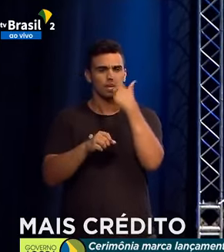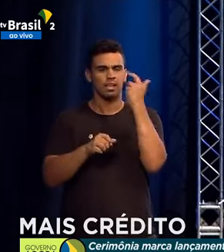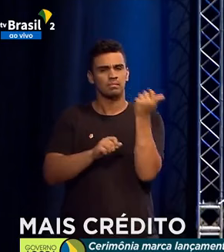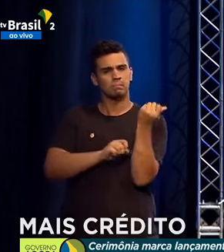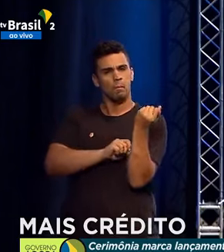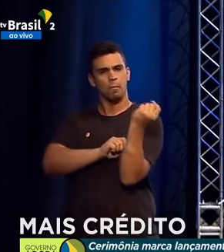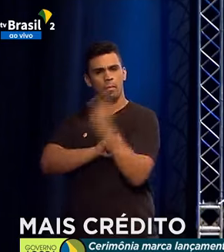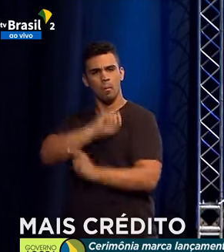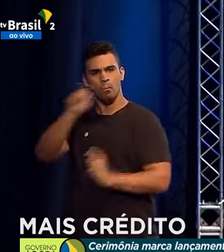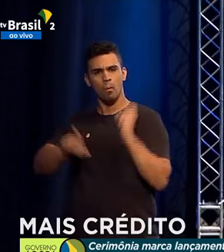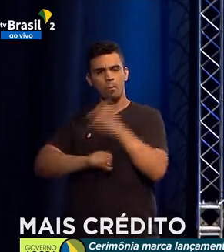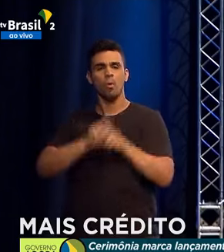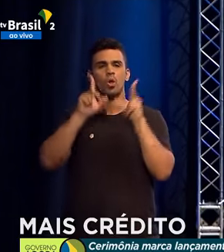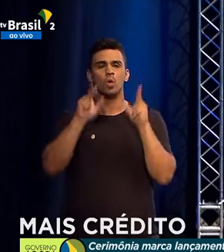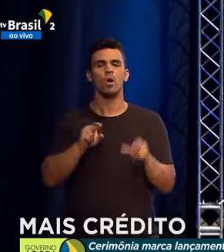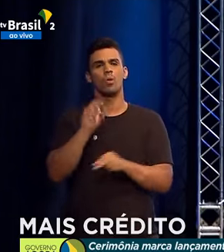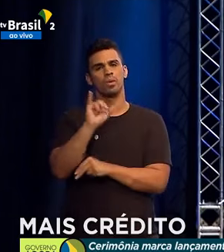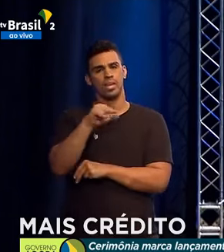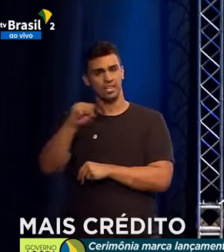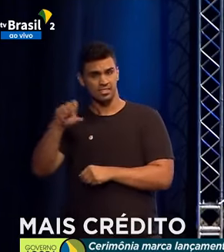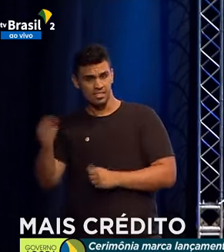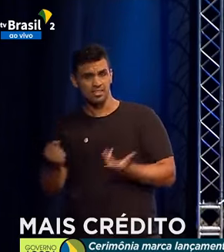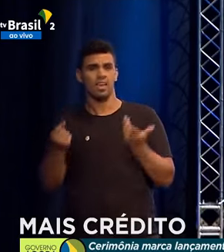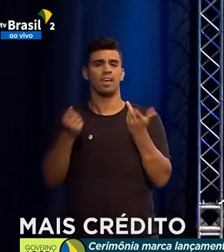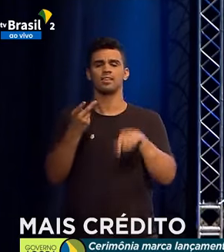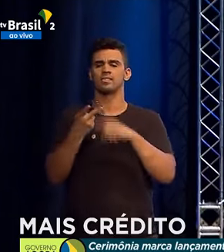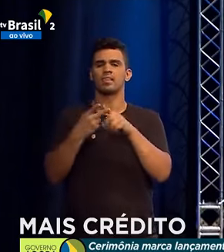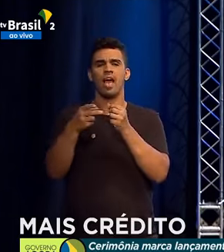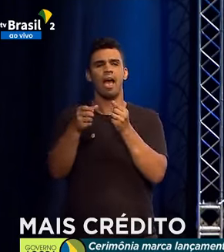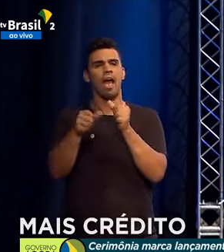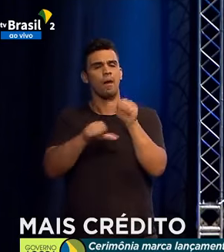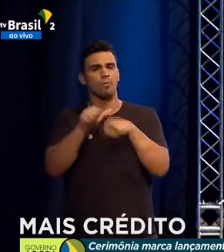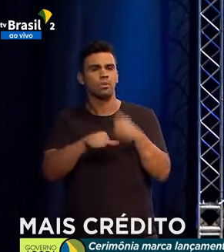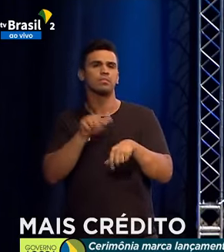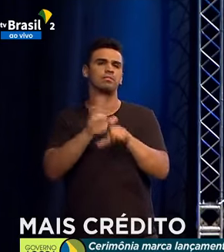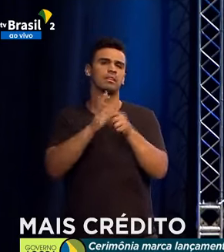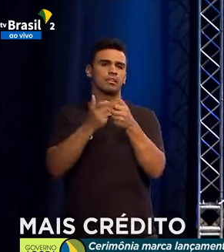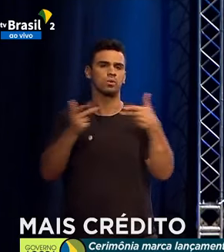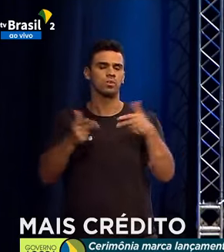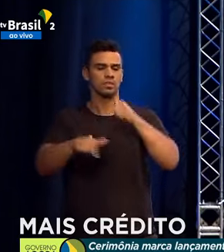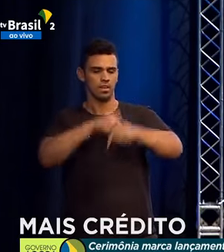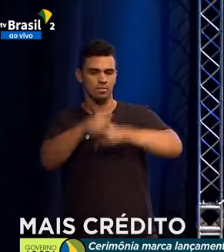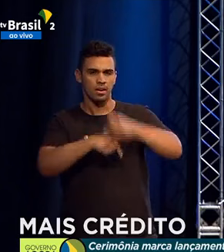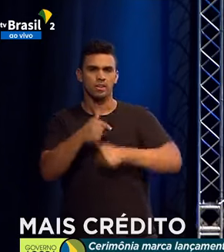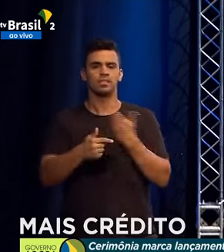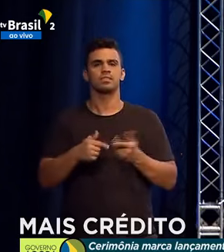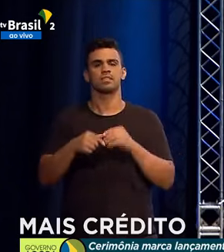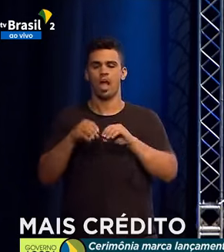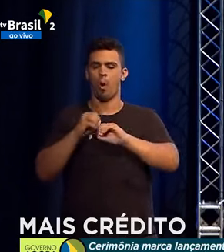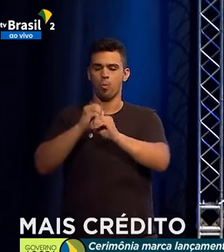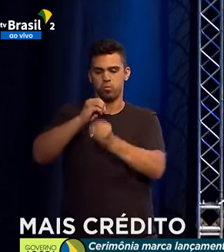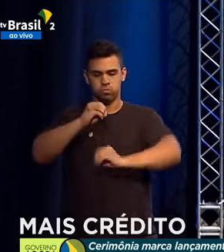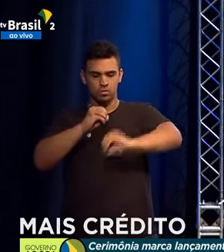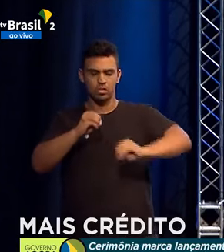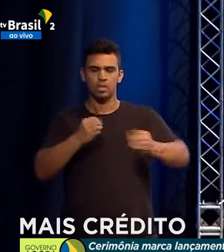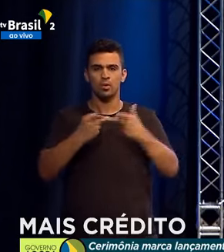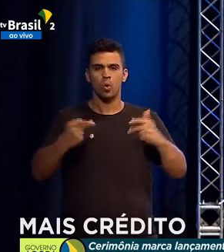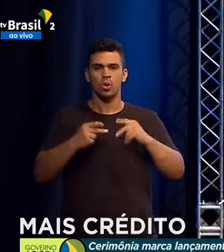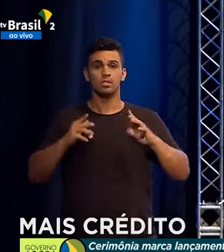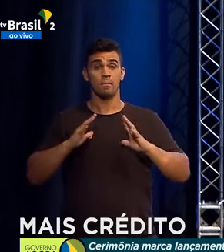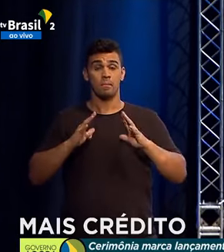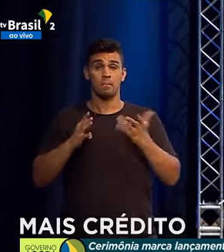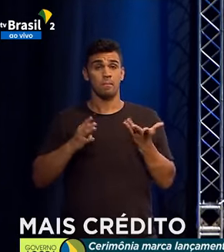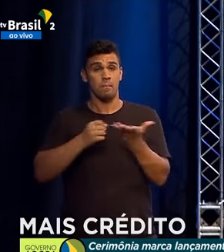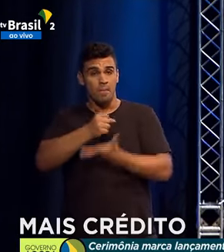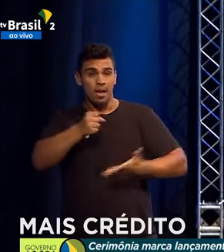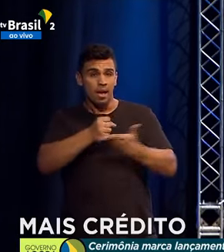foi atacada a reforma da Previdência, a reforma trabalhista, o saneamento básico, os investimentos em infraestrutura, o